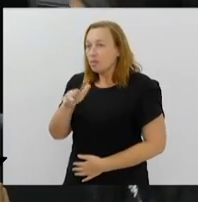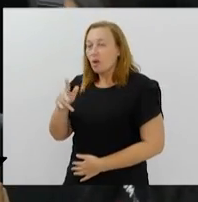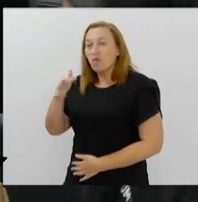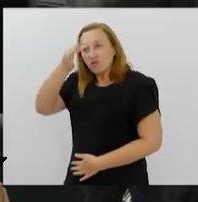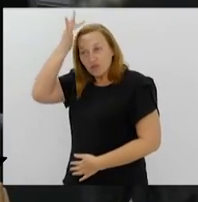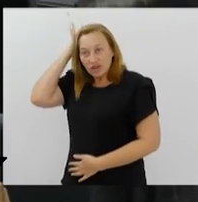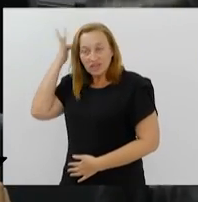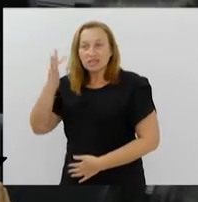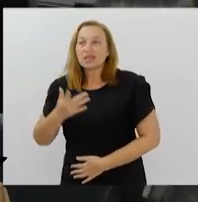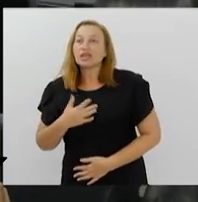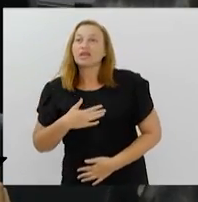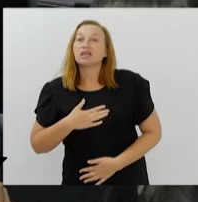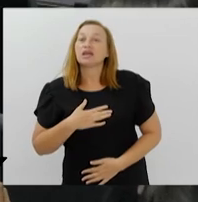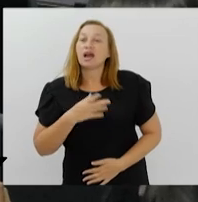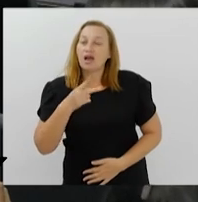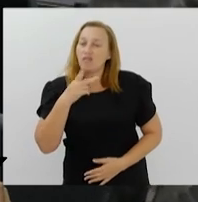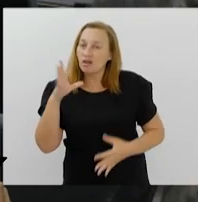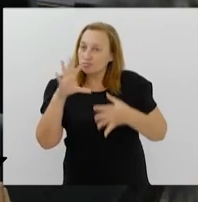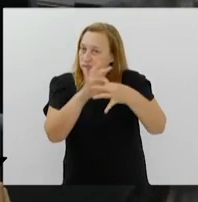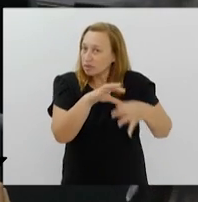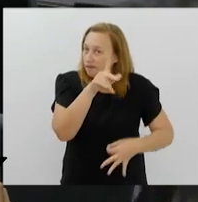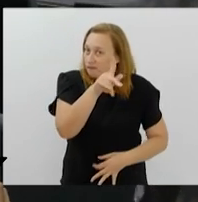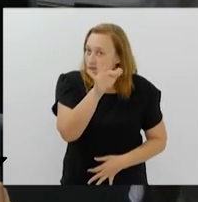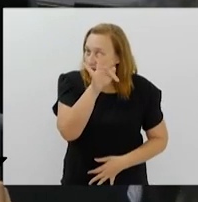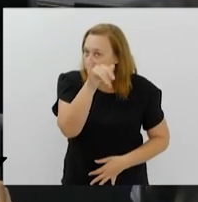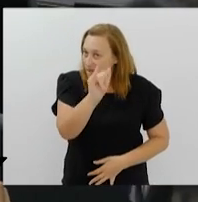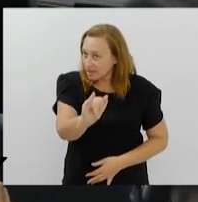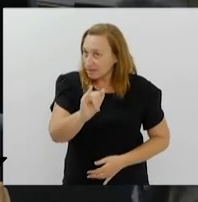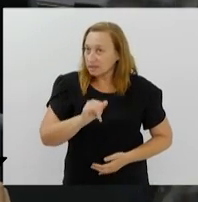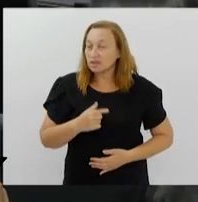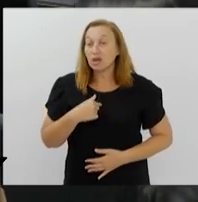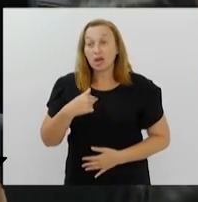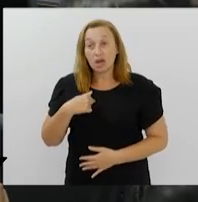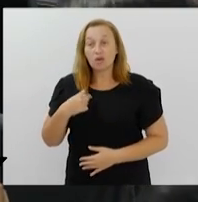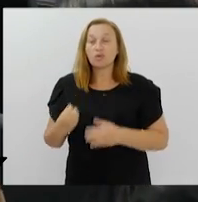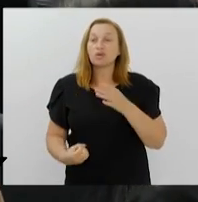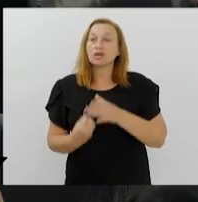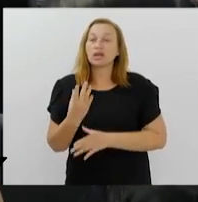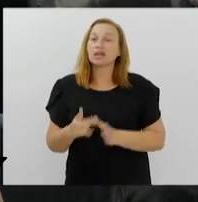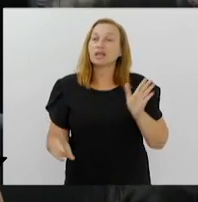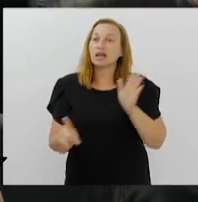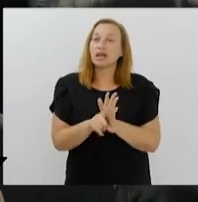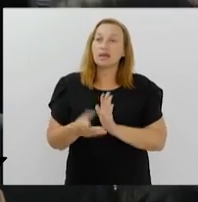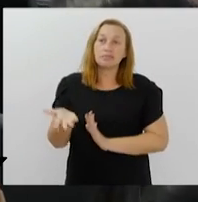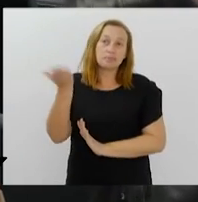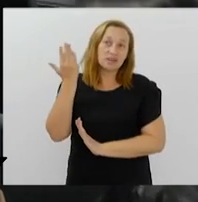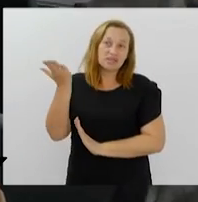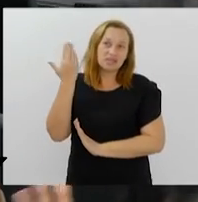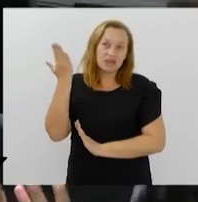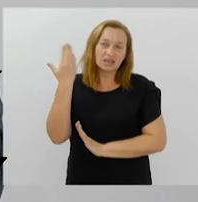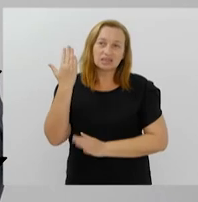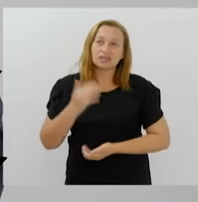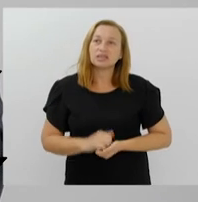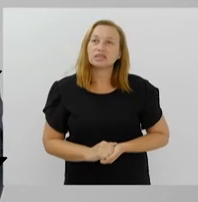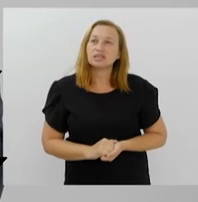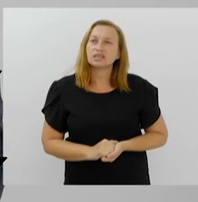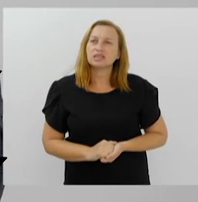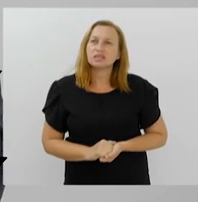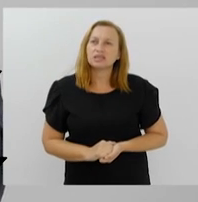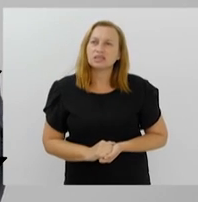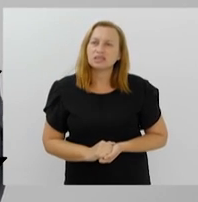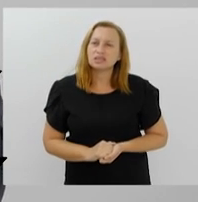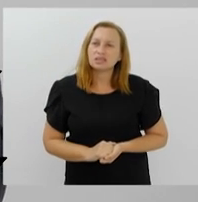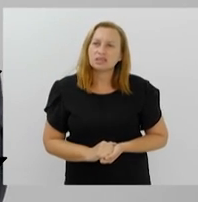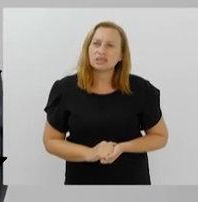eu até pegando na sua fala Fabi eu sou autor na legislatura passada de uma lei que estabelece